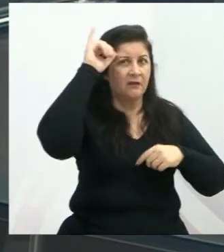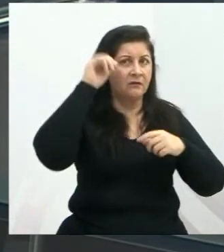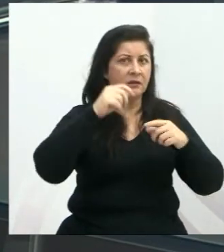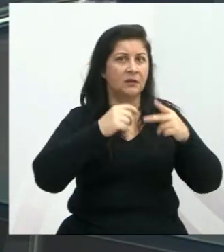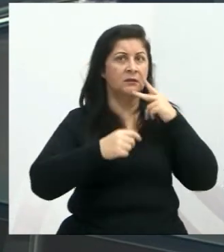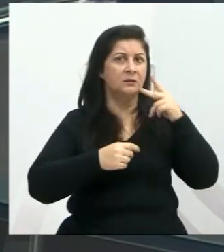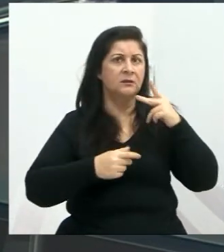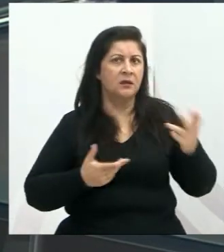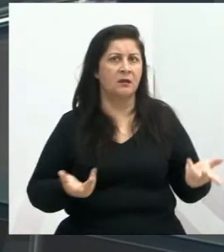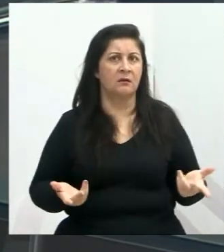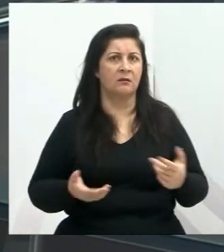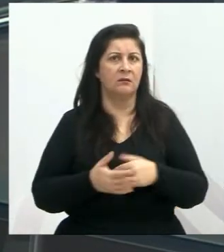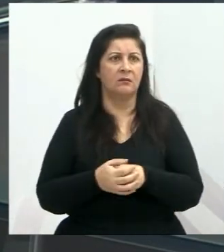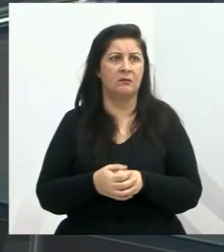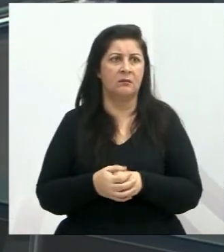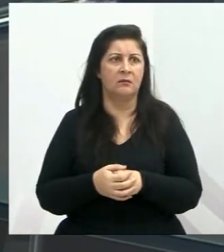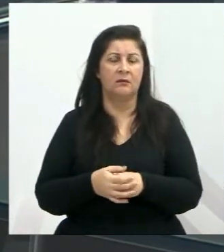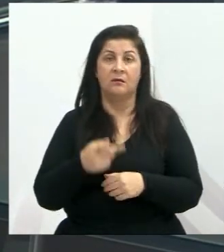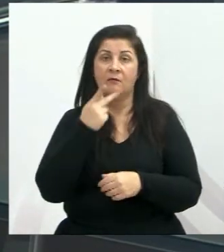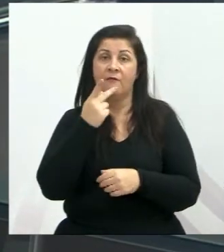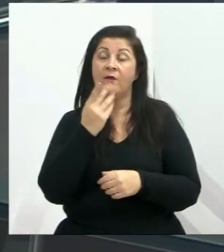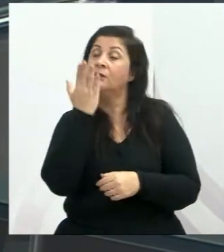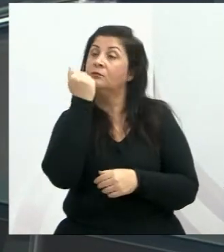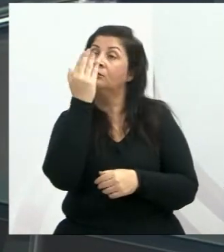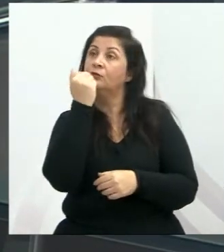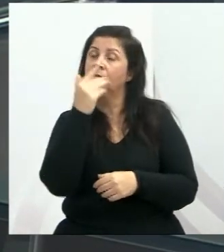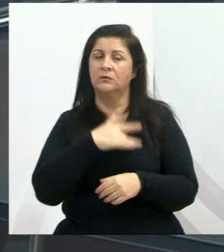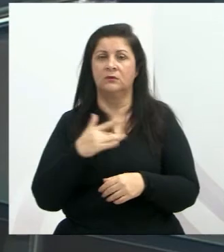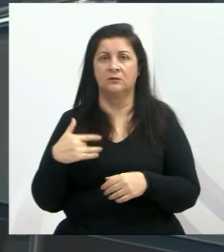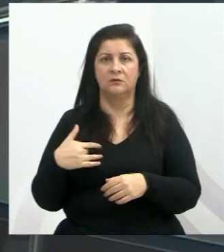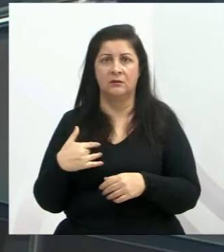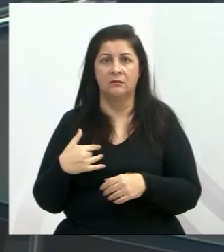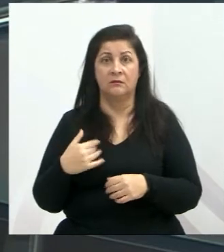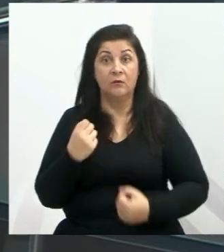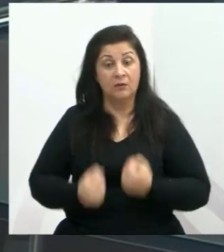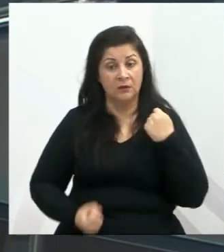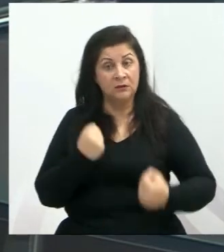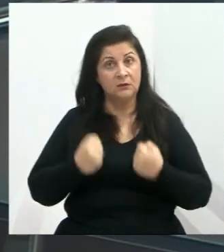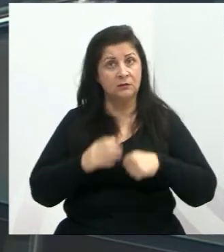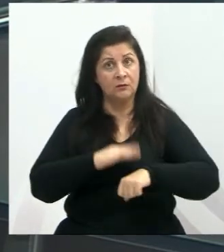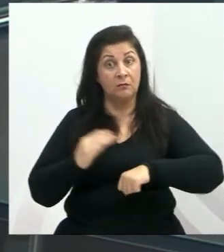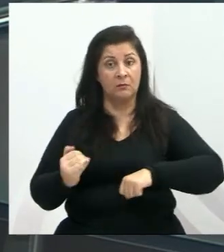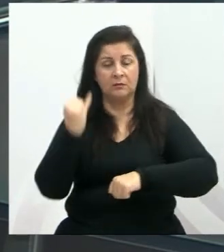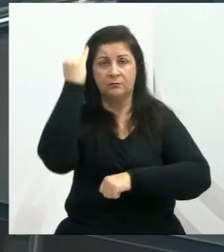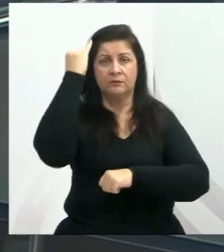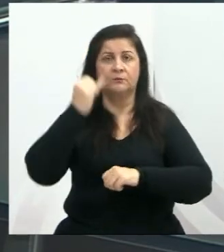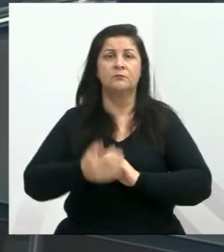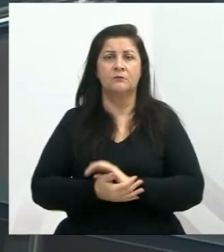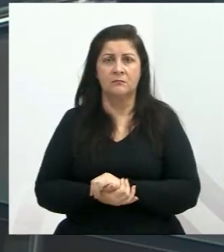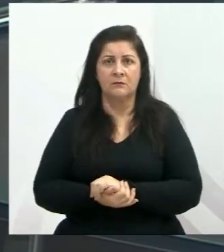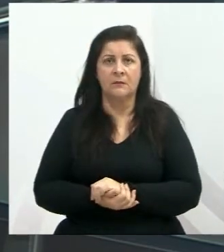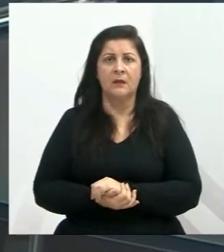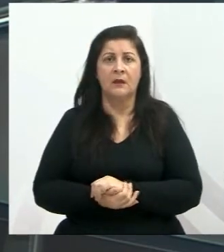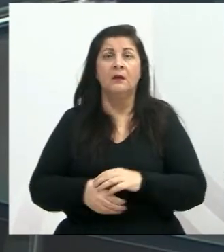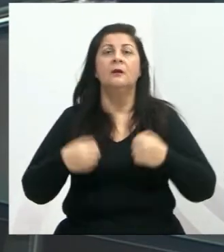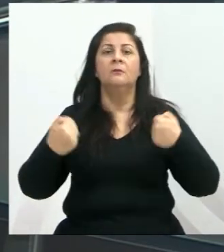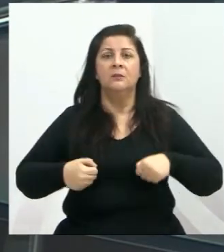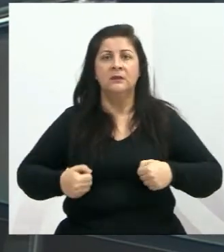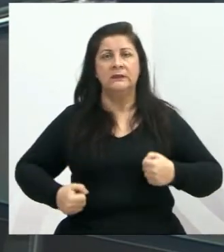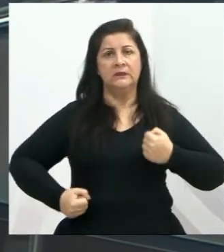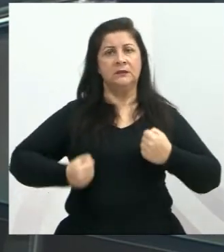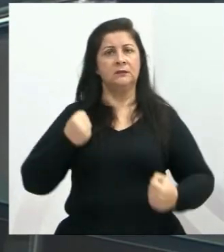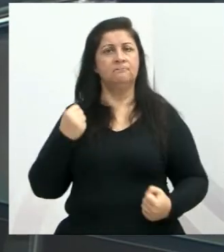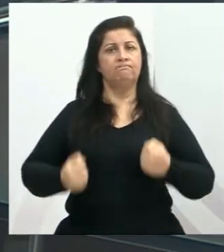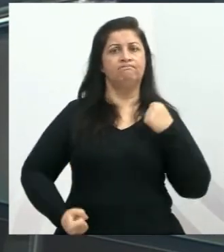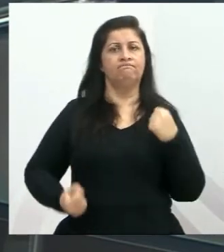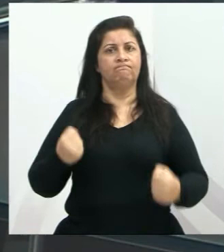ou até ficar insistindo na questão da alimentação saudável. O que ele quer dizer? A atividade física deve